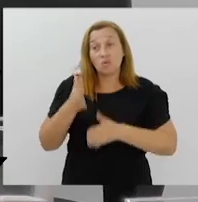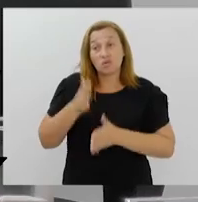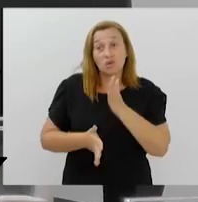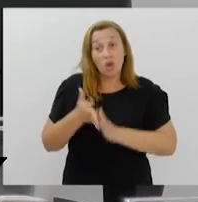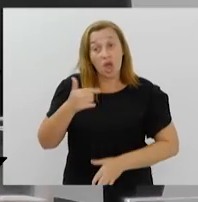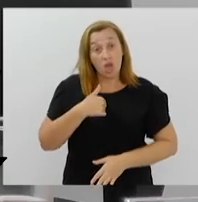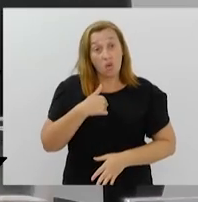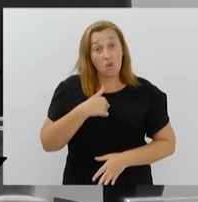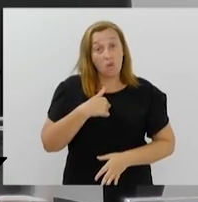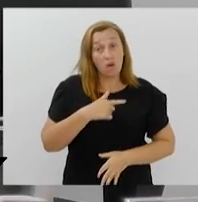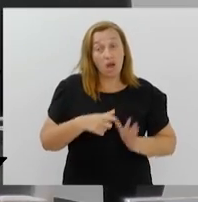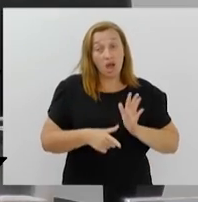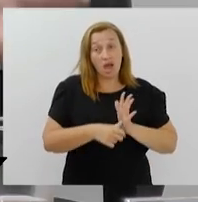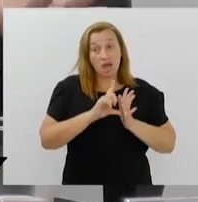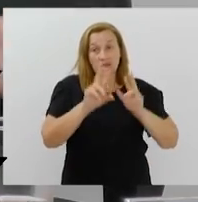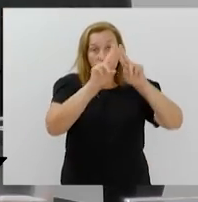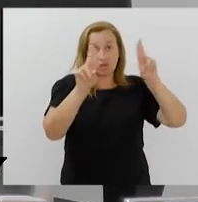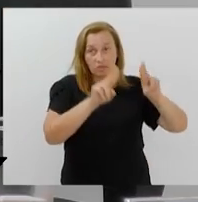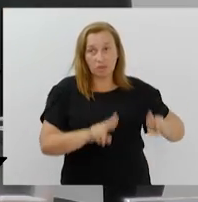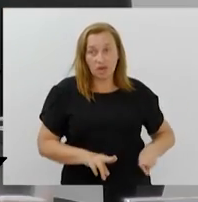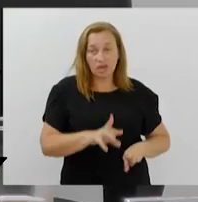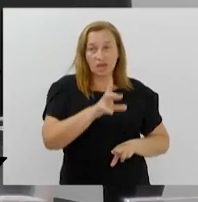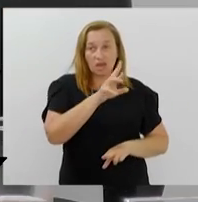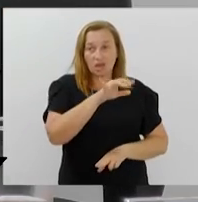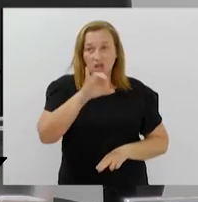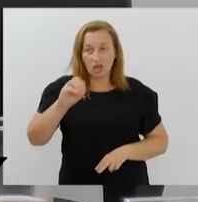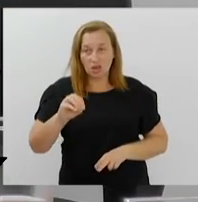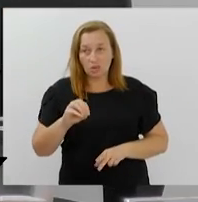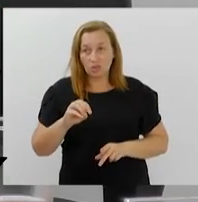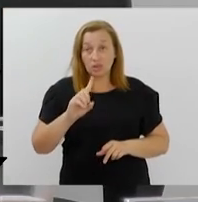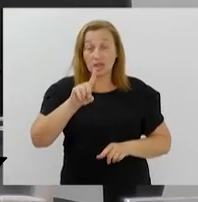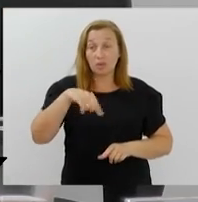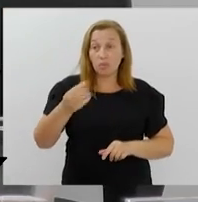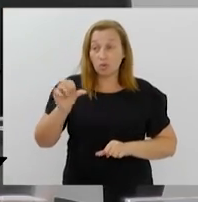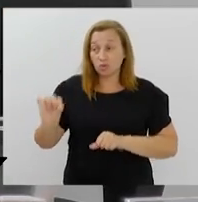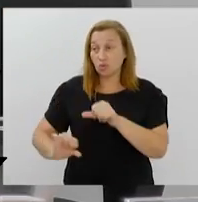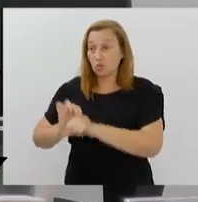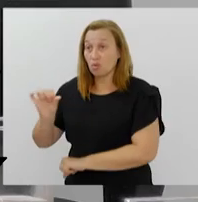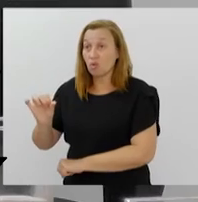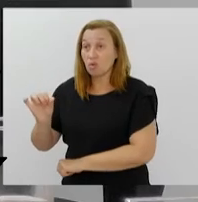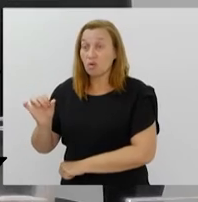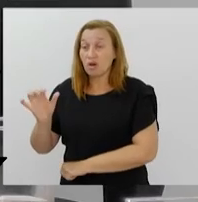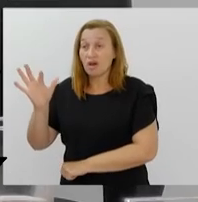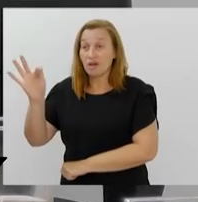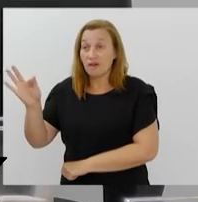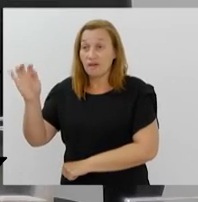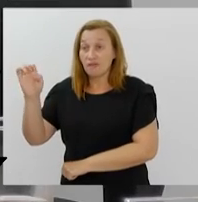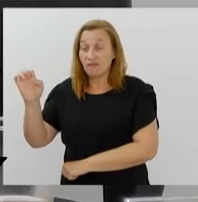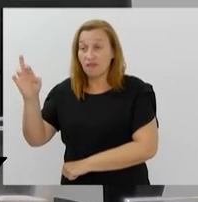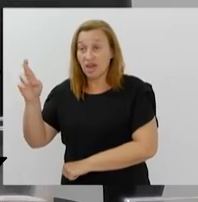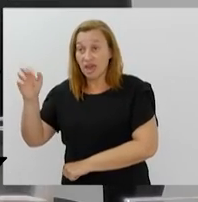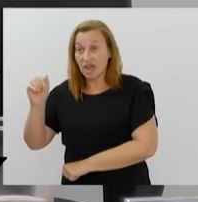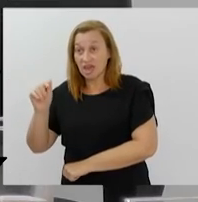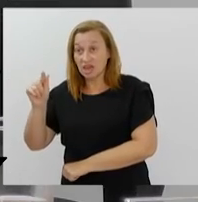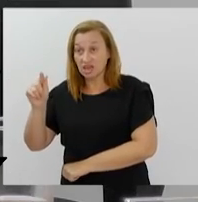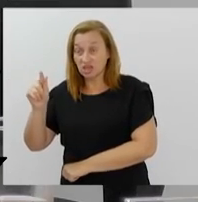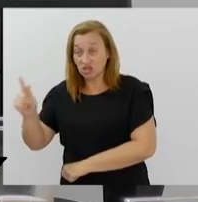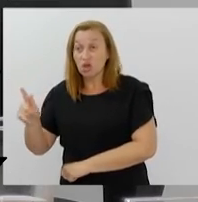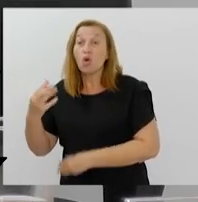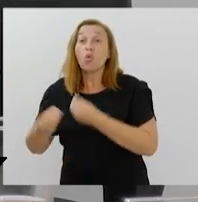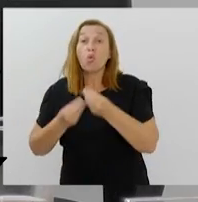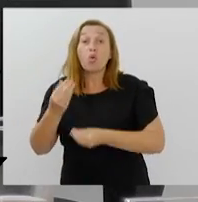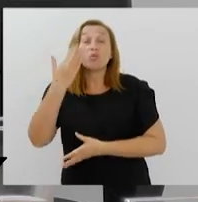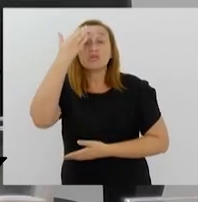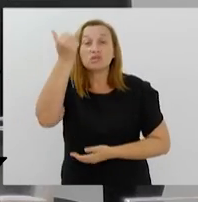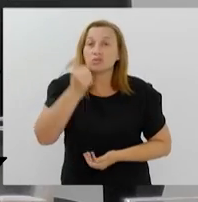Rio do nada passou PR Unimed ferge e como é que eu fiquei sabendo disso